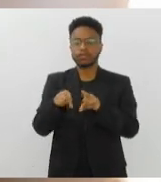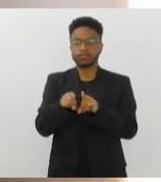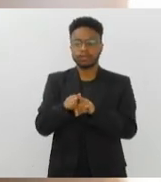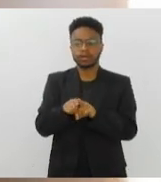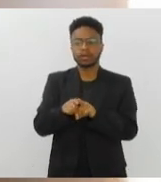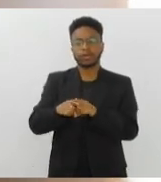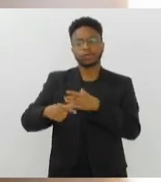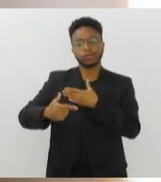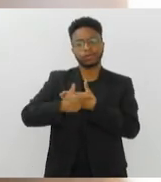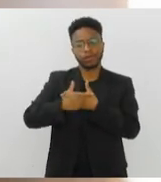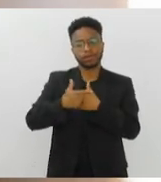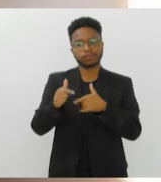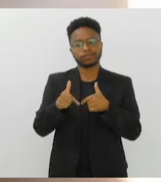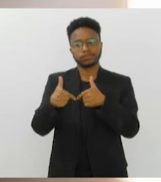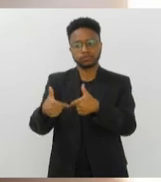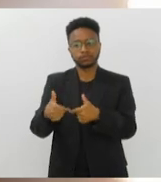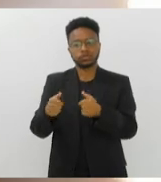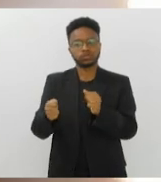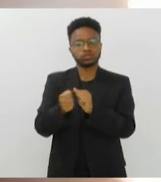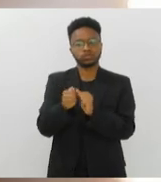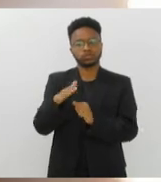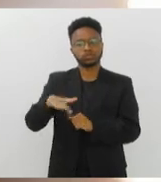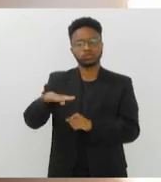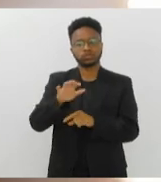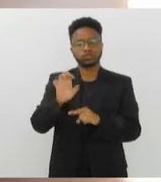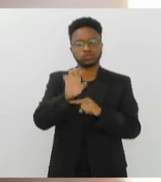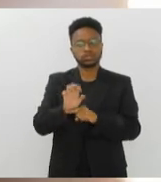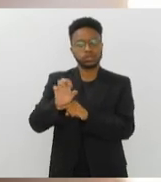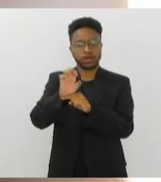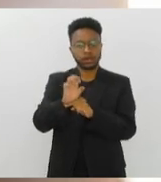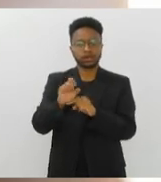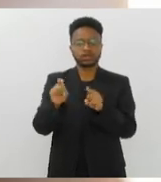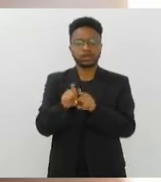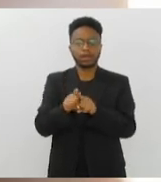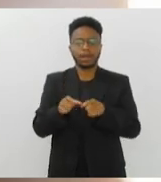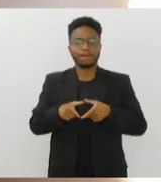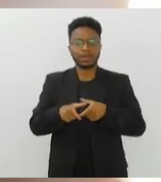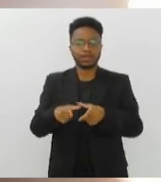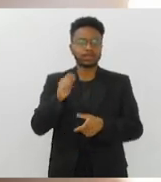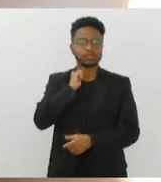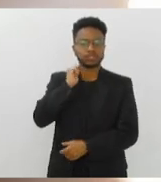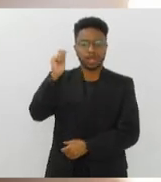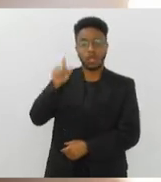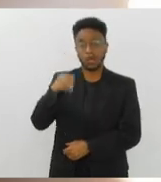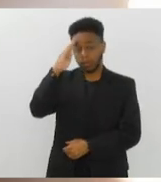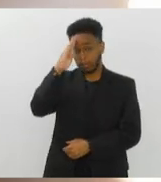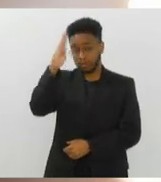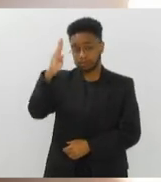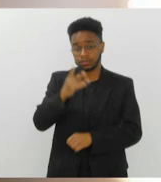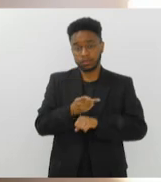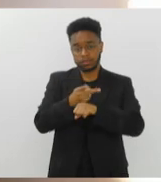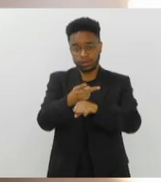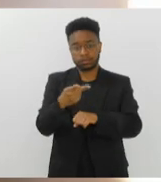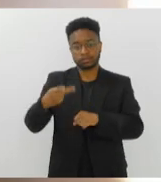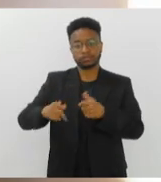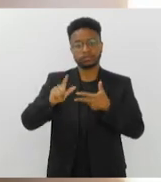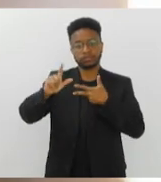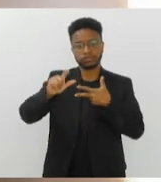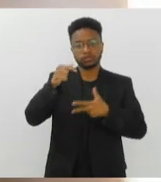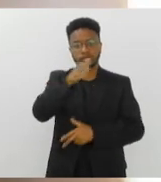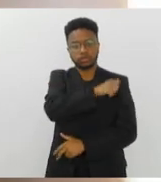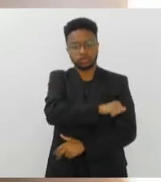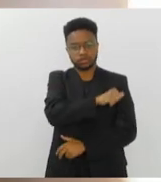tarefas que também exerce na esfera estadual. E a Medalha Tiradentes é a maior comenda do Poder Legislativo do Rio de